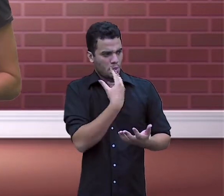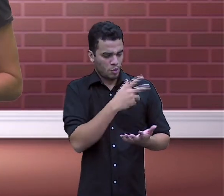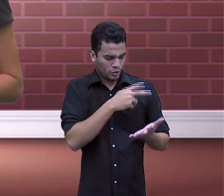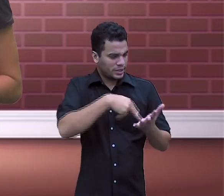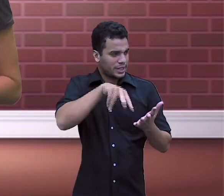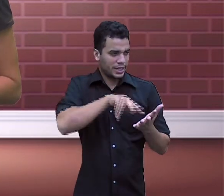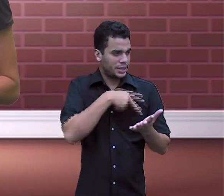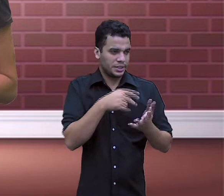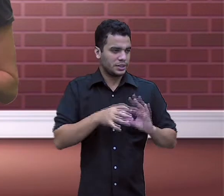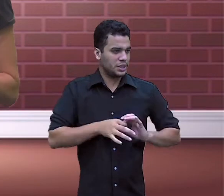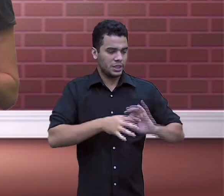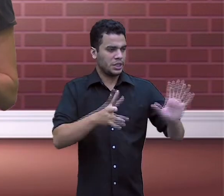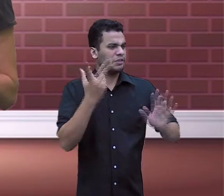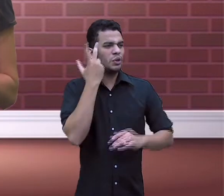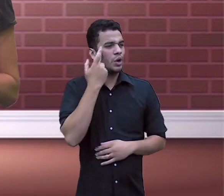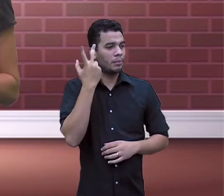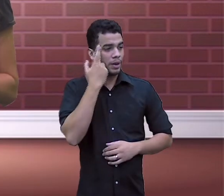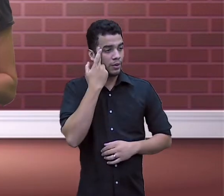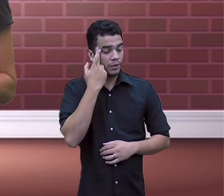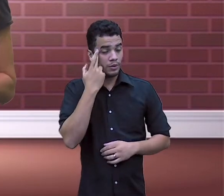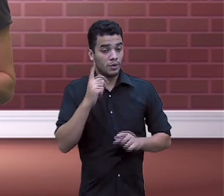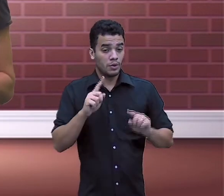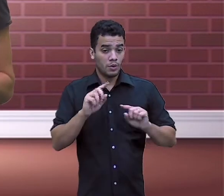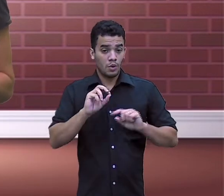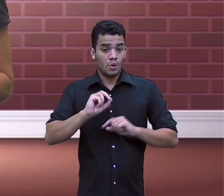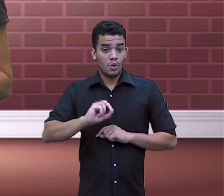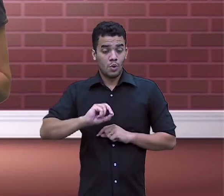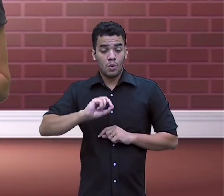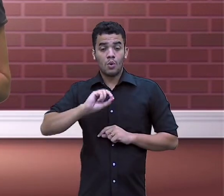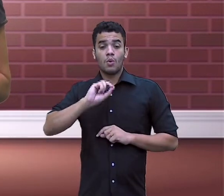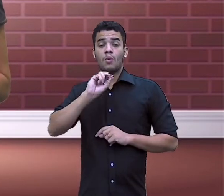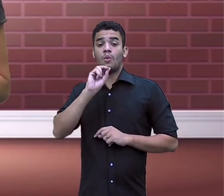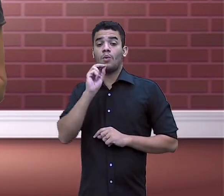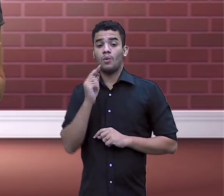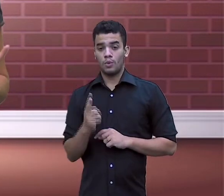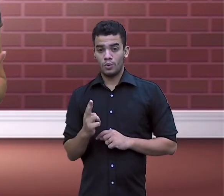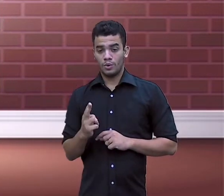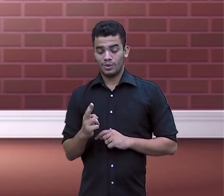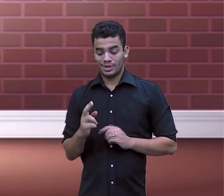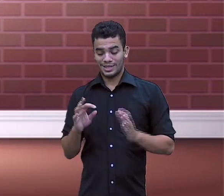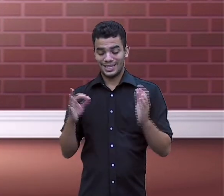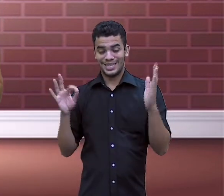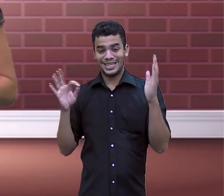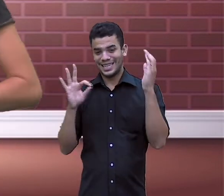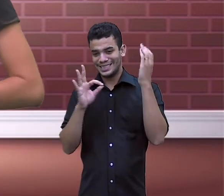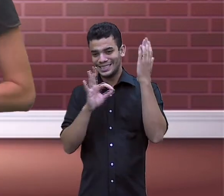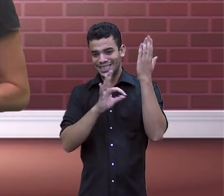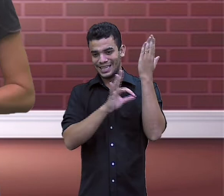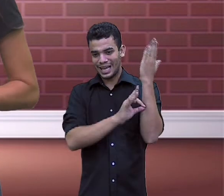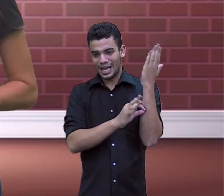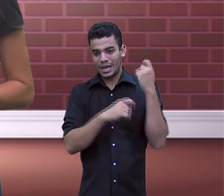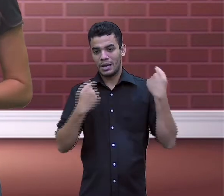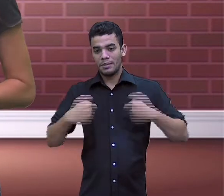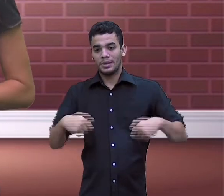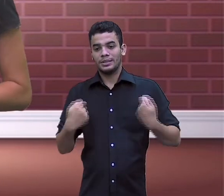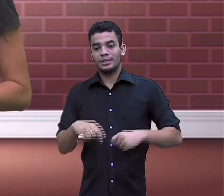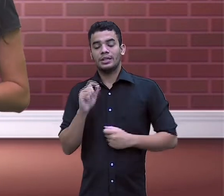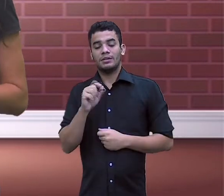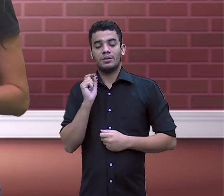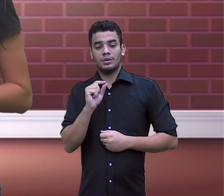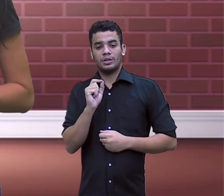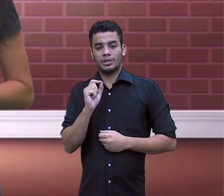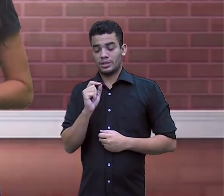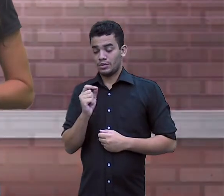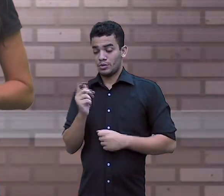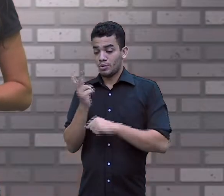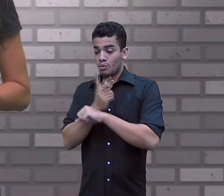que a cigarra deve dar um jeito para arrumar comida, já que não trabalhou durante o verão? Qual